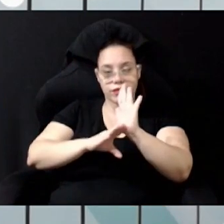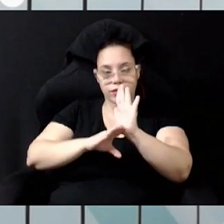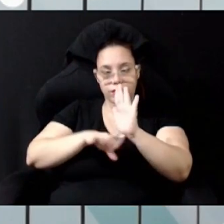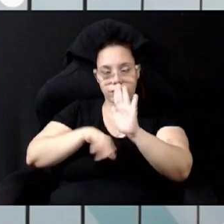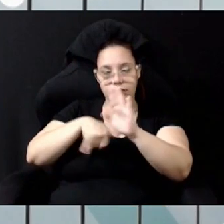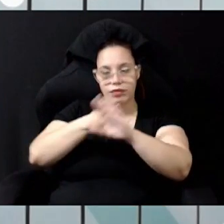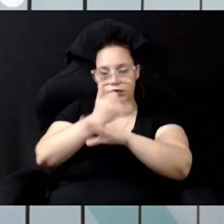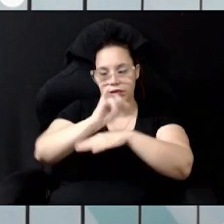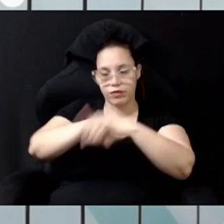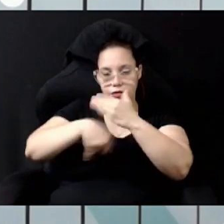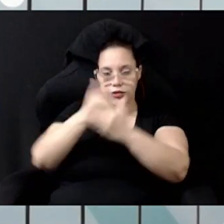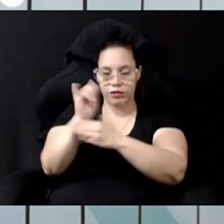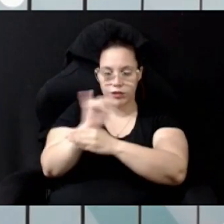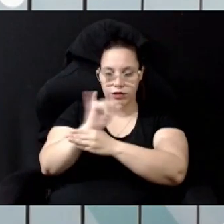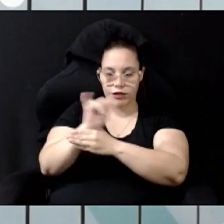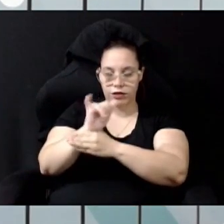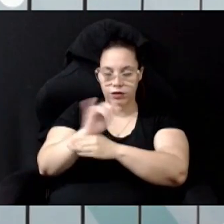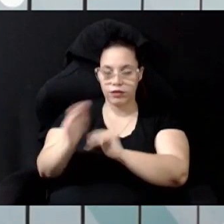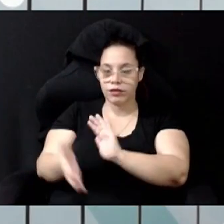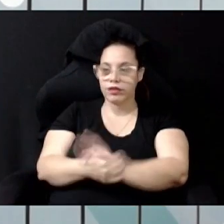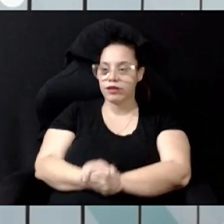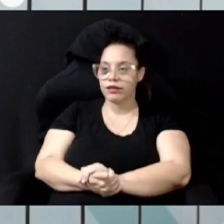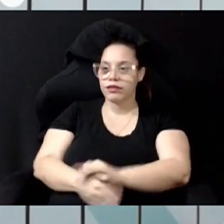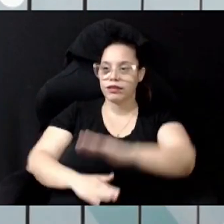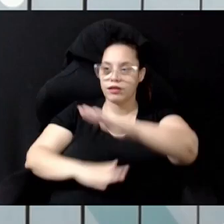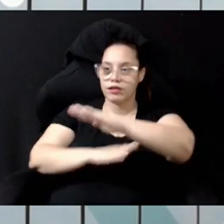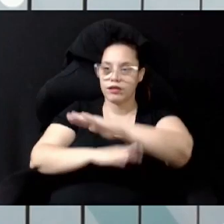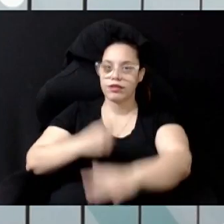no YouTube da TV Câmara Campinas. E não se